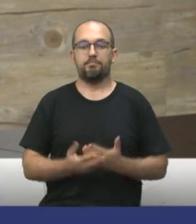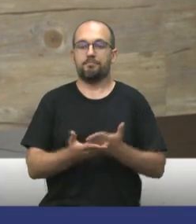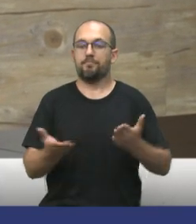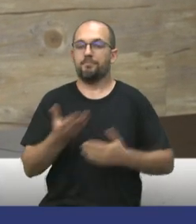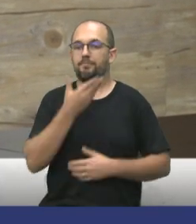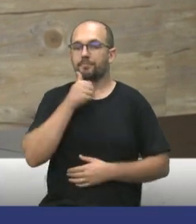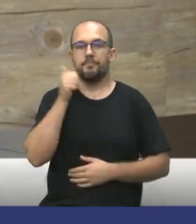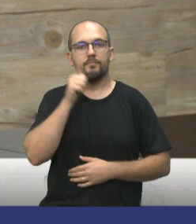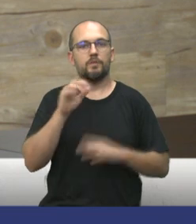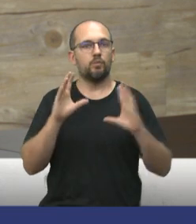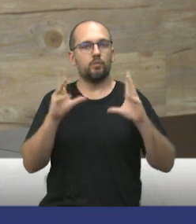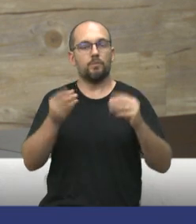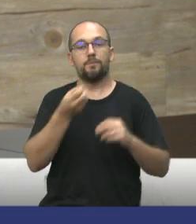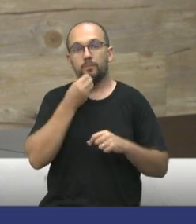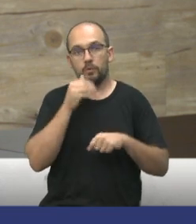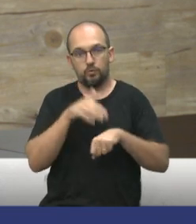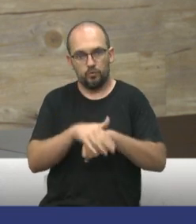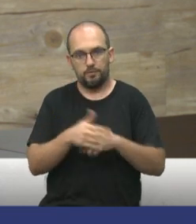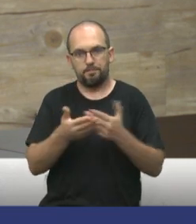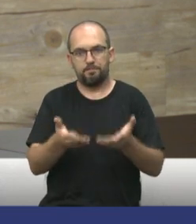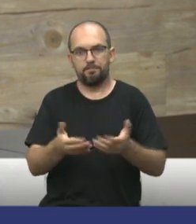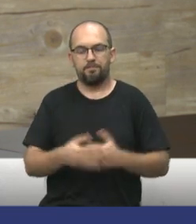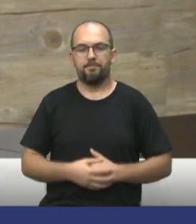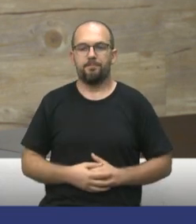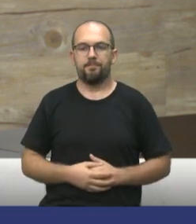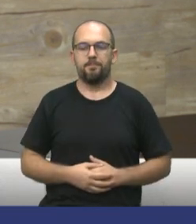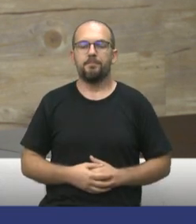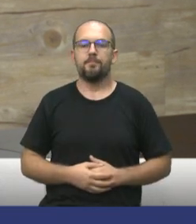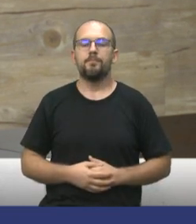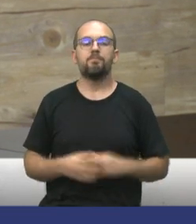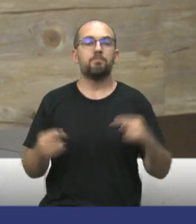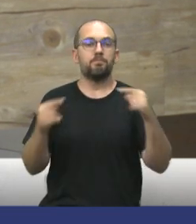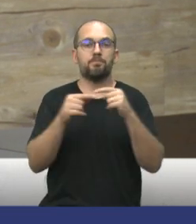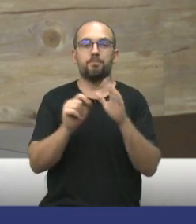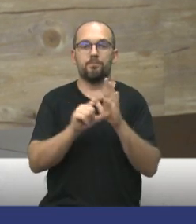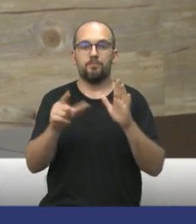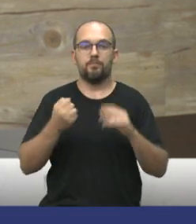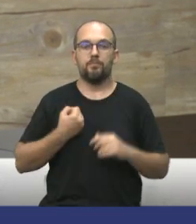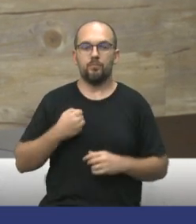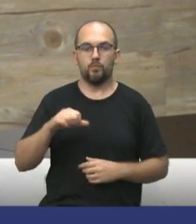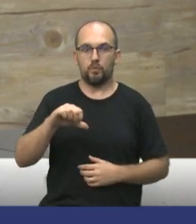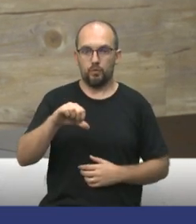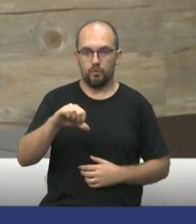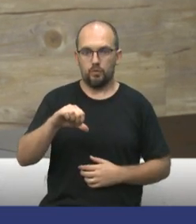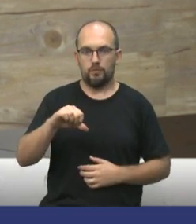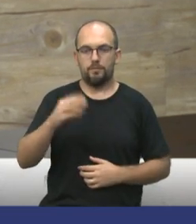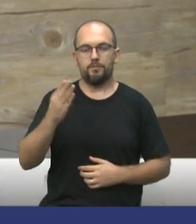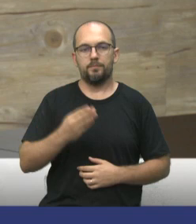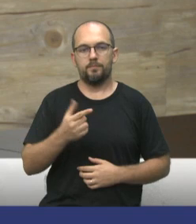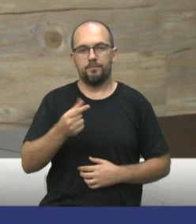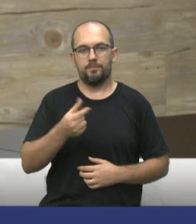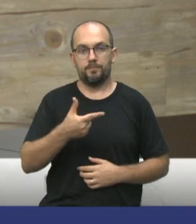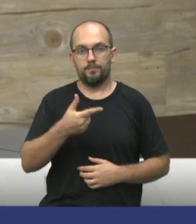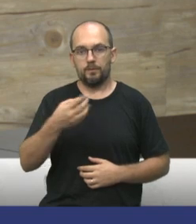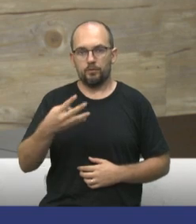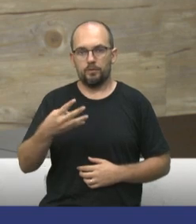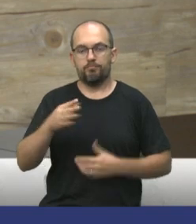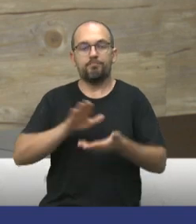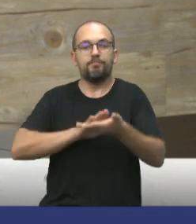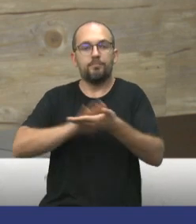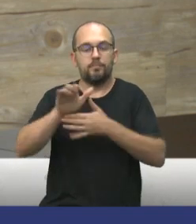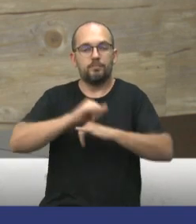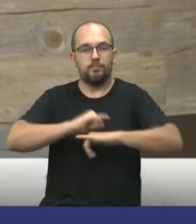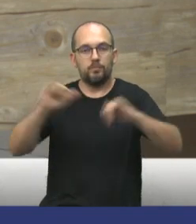Senhoras e senhores, boa noite. Conforme edital número 9 de 2024, publicado no